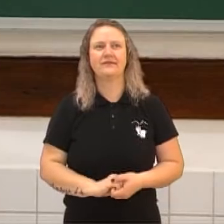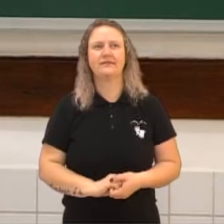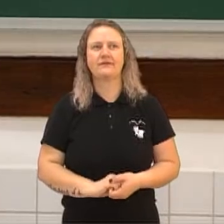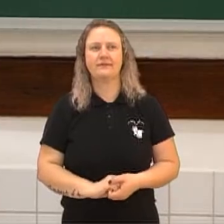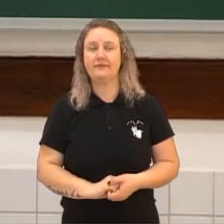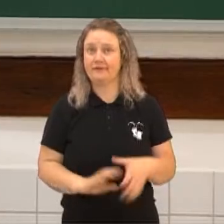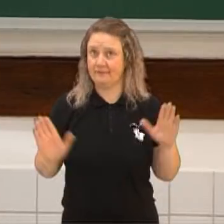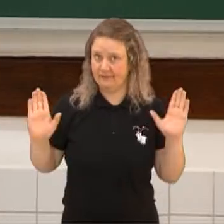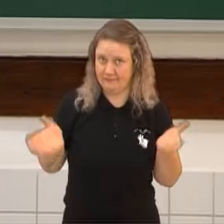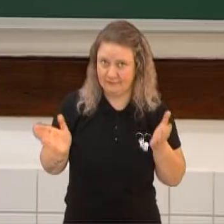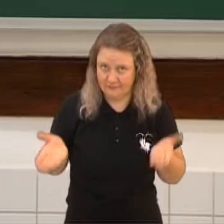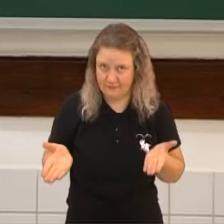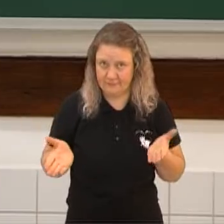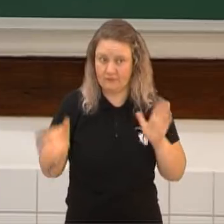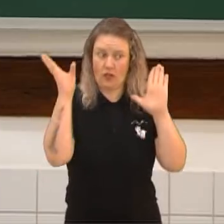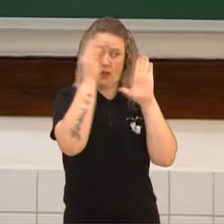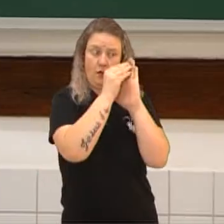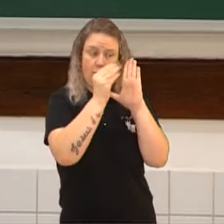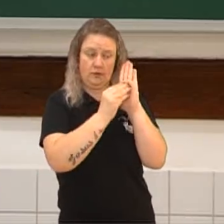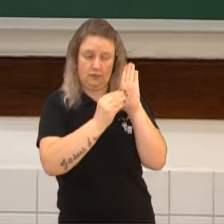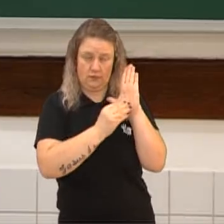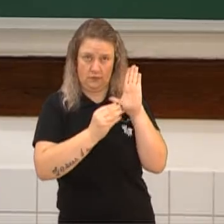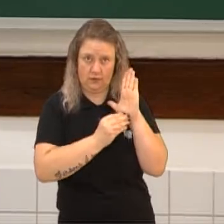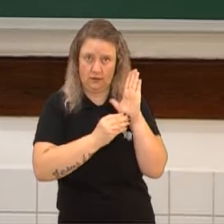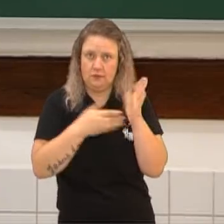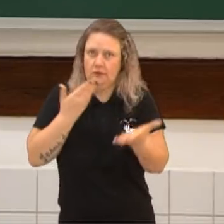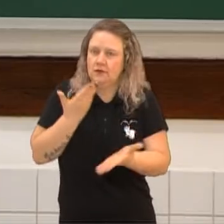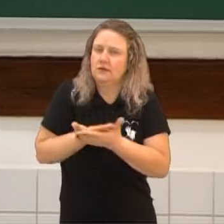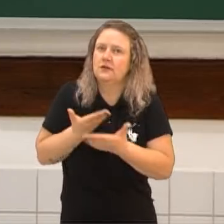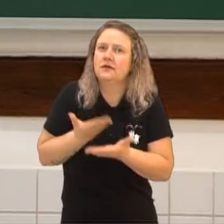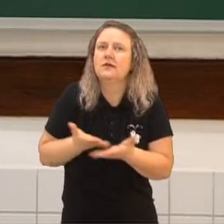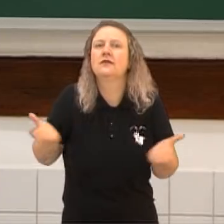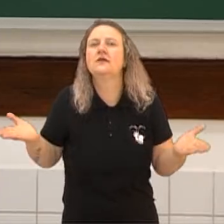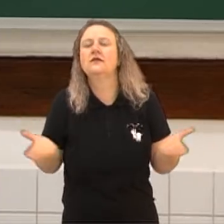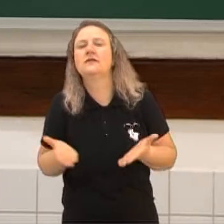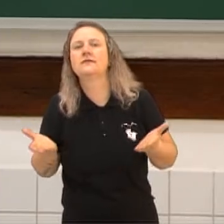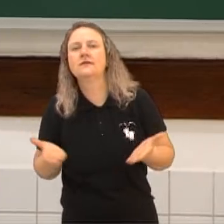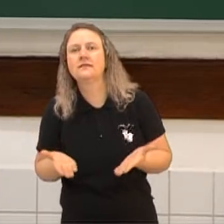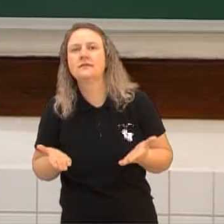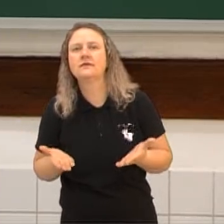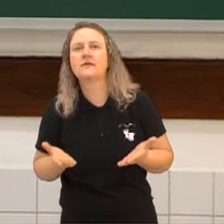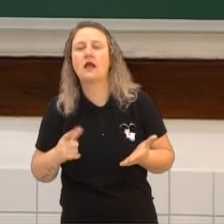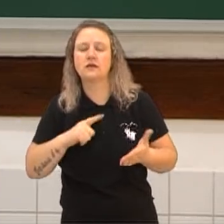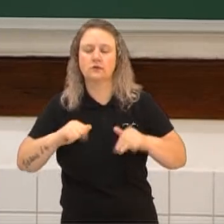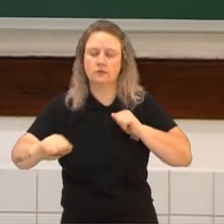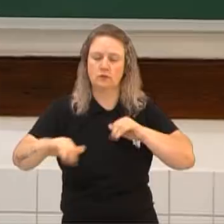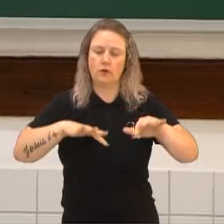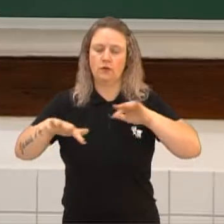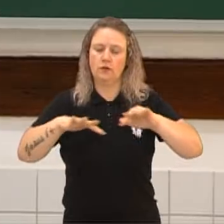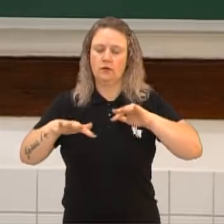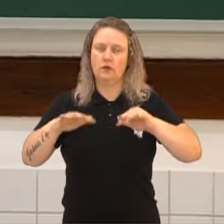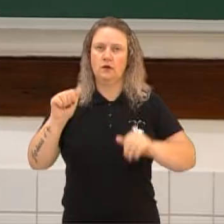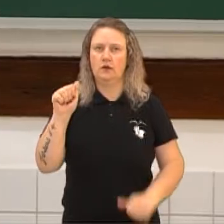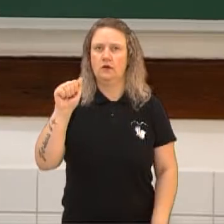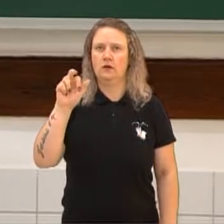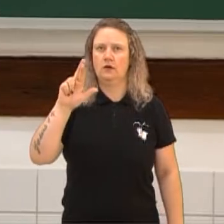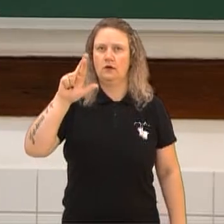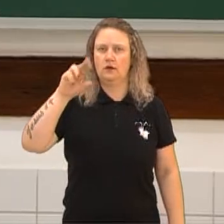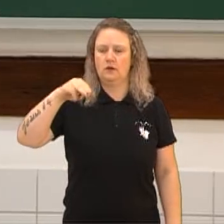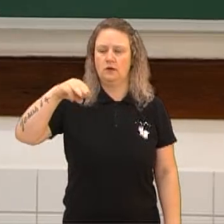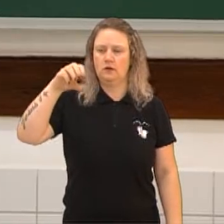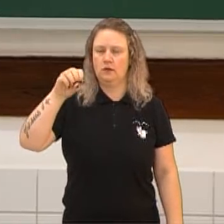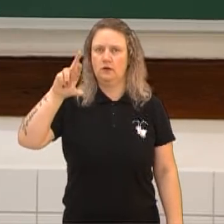Então vamos recapitular o que nós vimos na aula de hoje. Nós falamos sobre o movimento armorial, né? Que